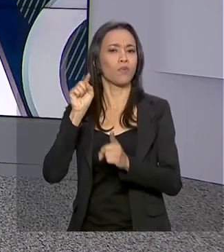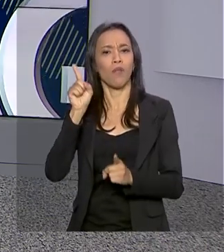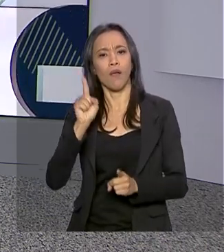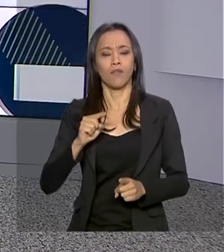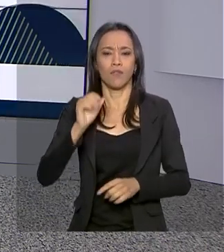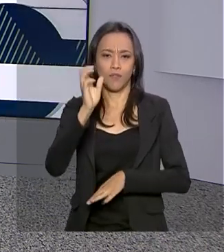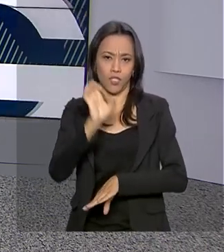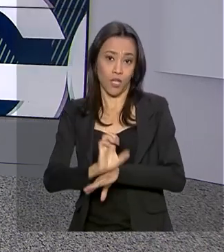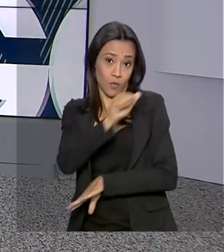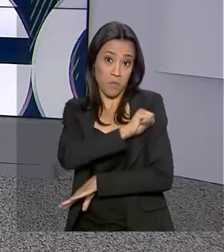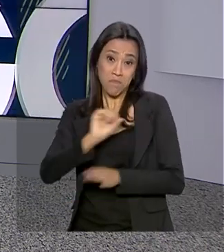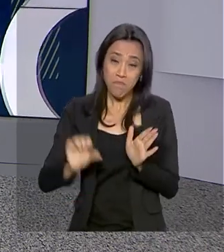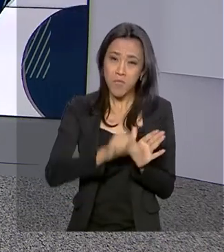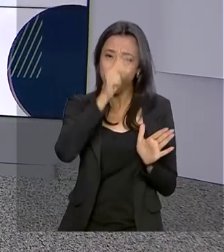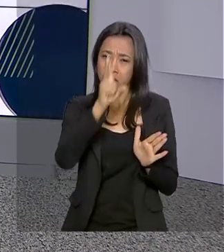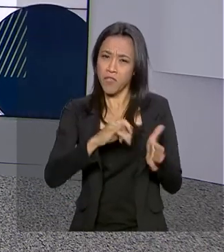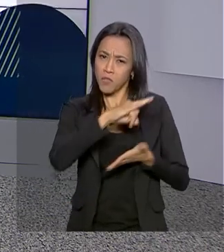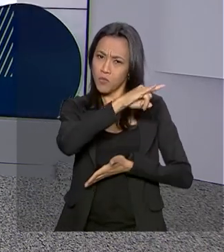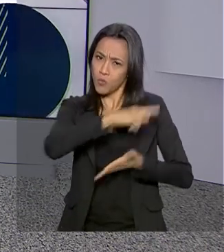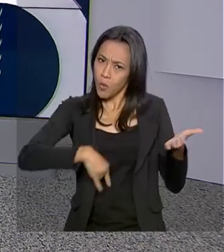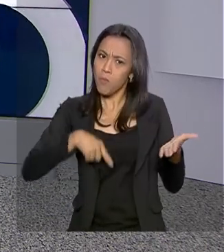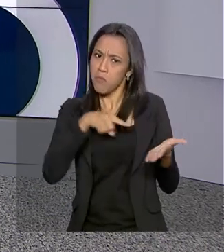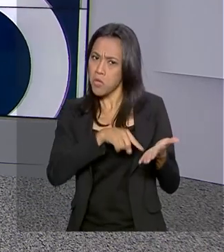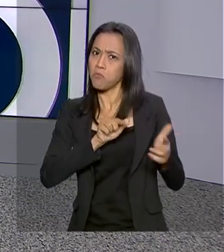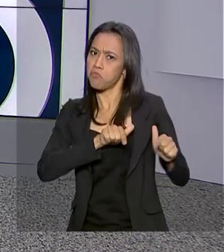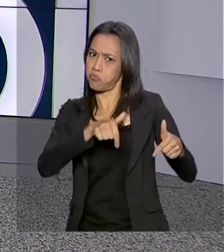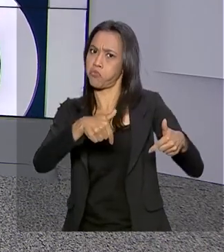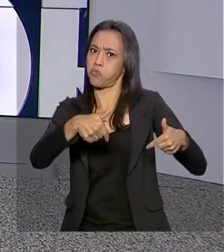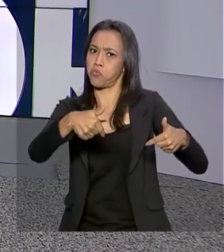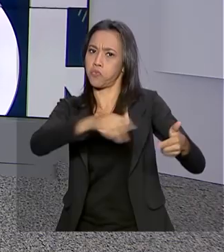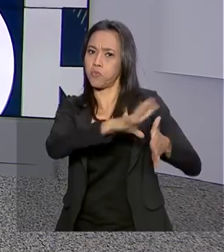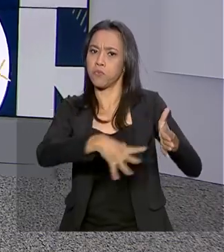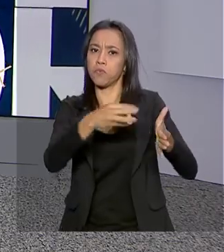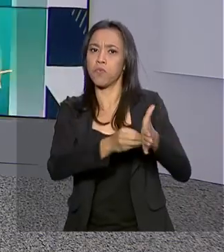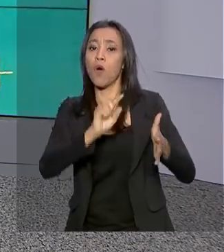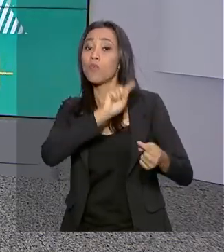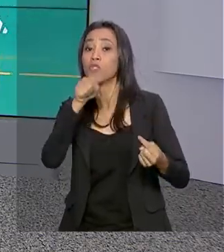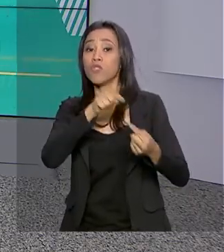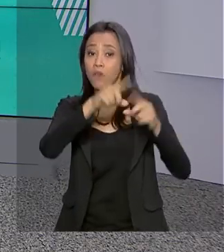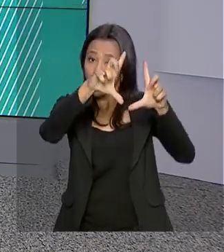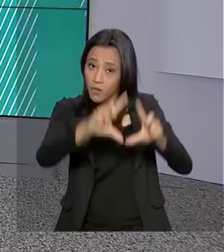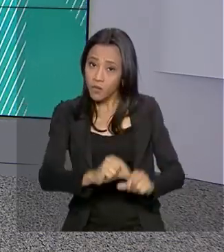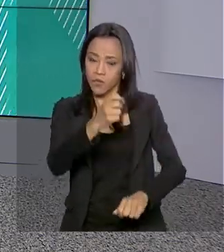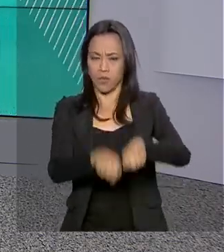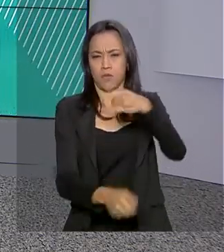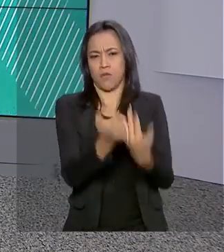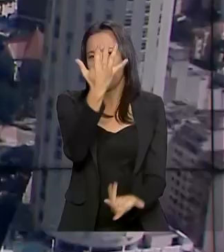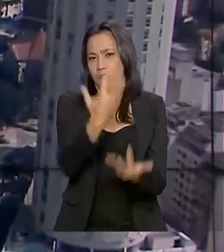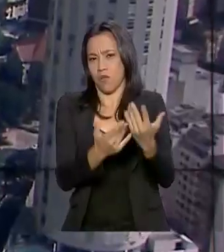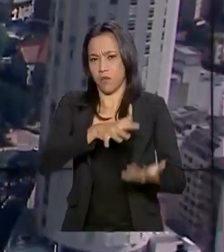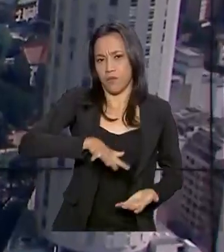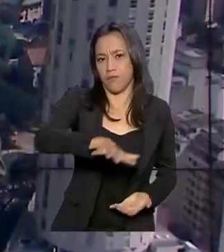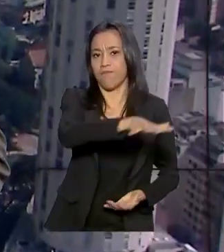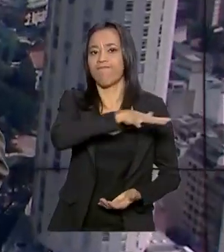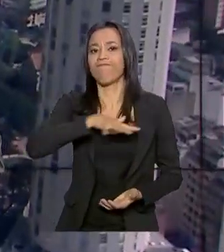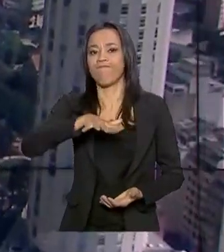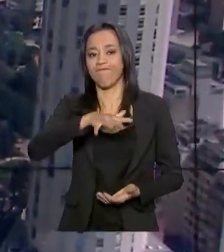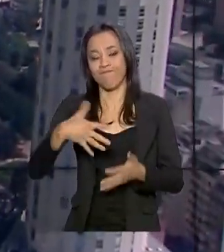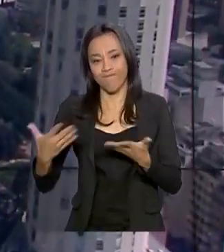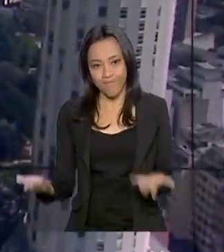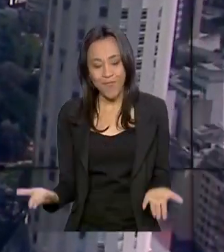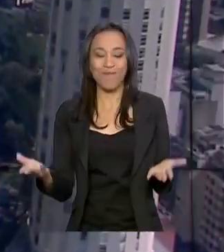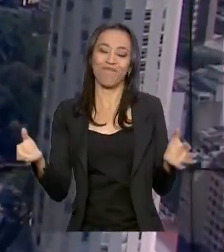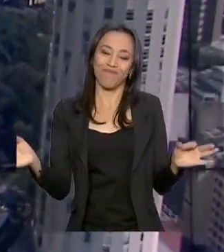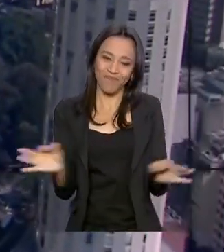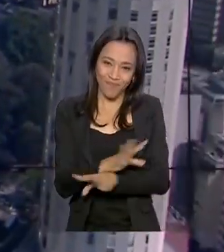vez que um gélido ó atua na amazônia o objetivo é combater as queimadas na região da floresta o governo